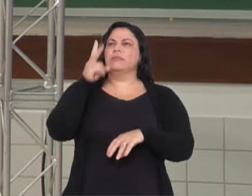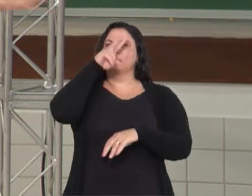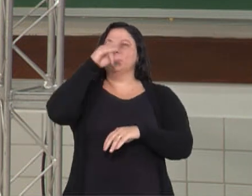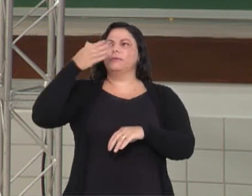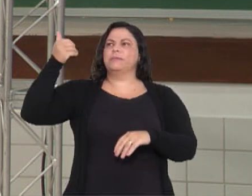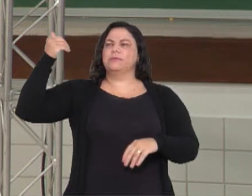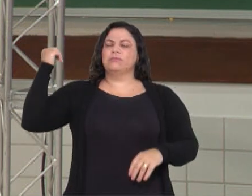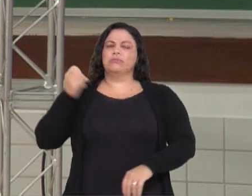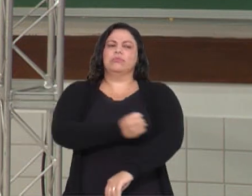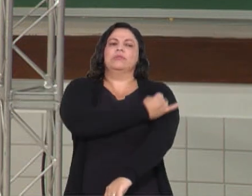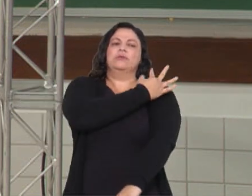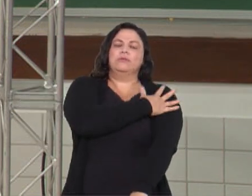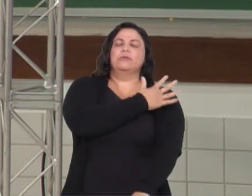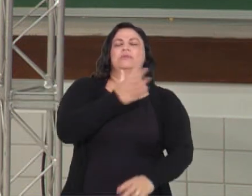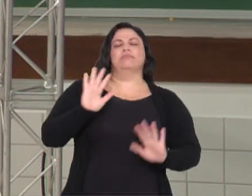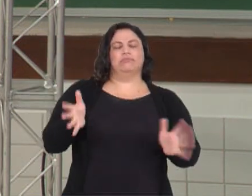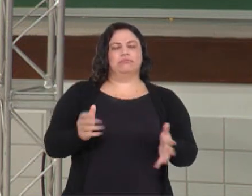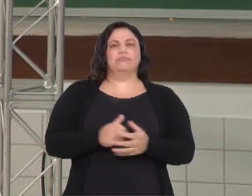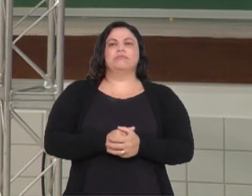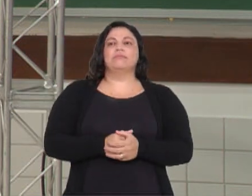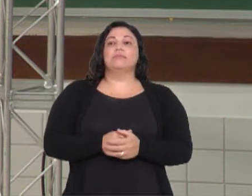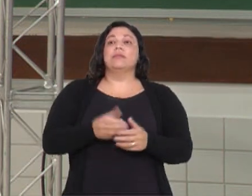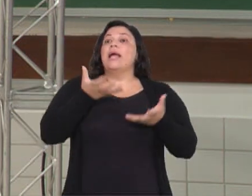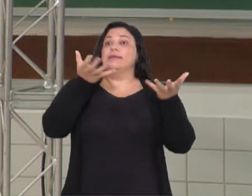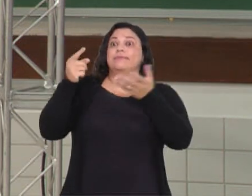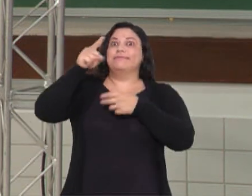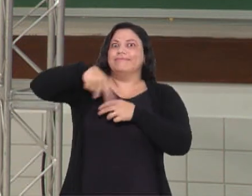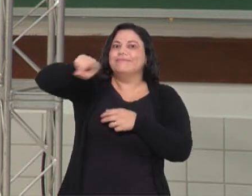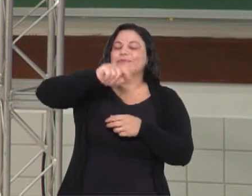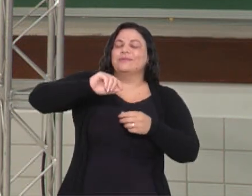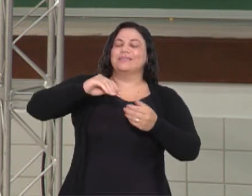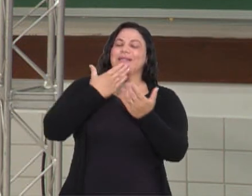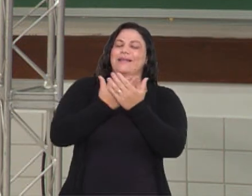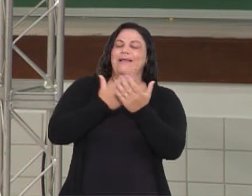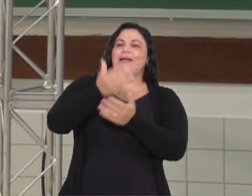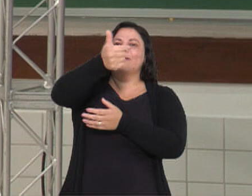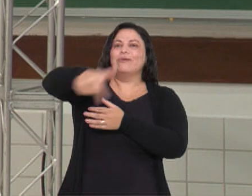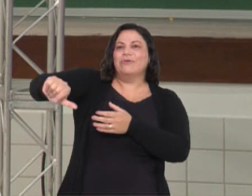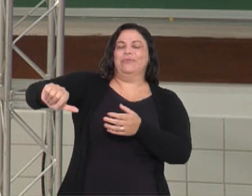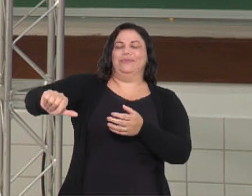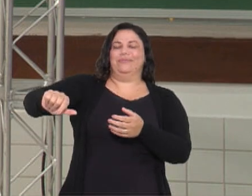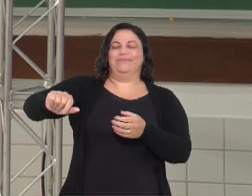alguns conceitos da circunferência lá do Ensino Fundamental 2. Espero você na próxima aula de circunferência.